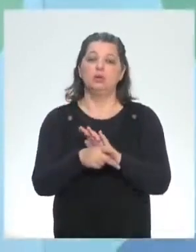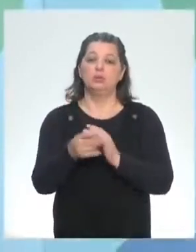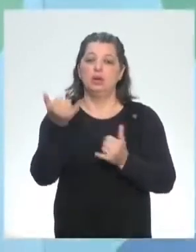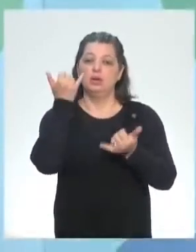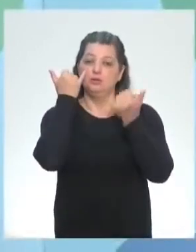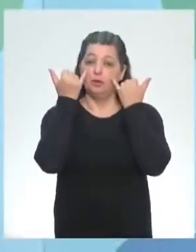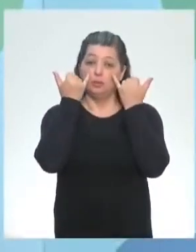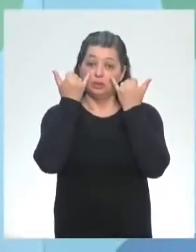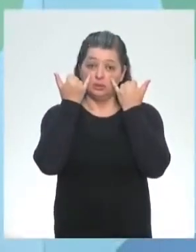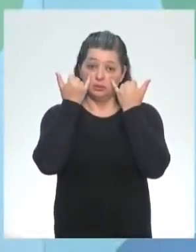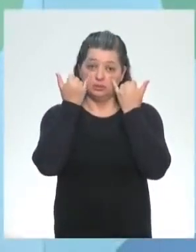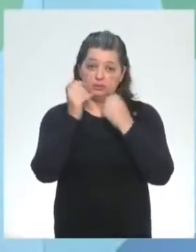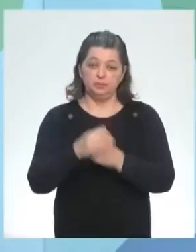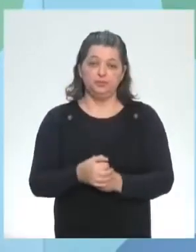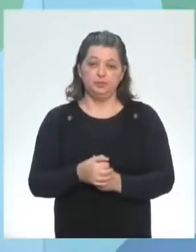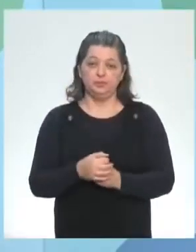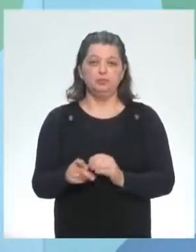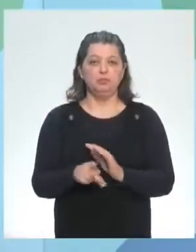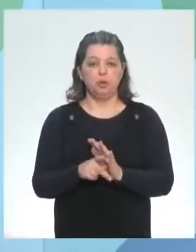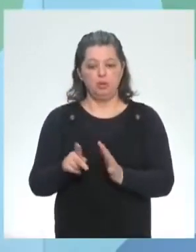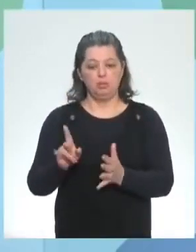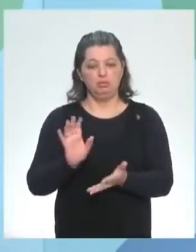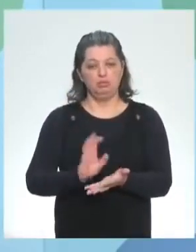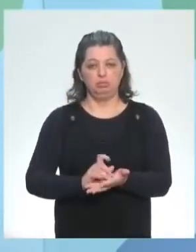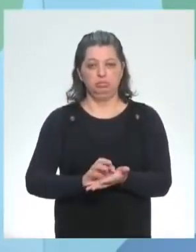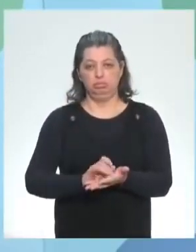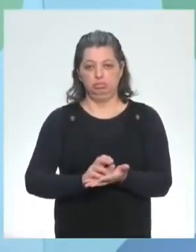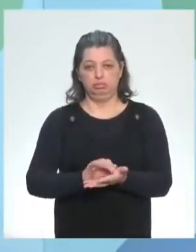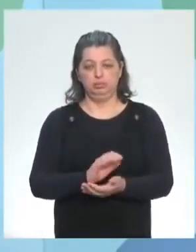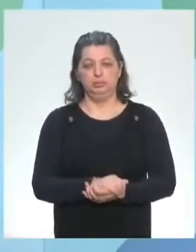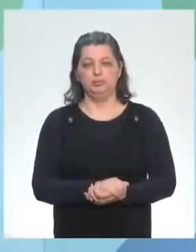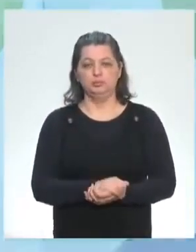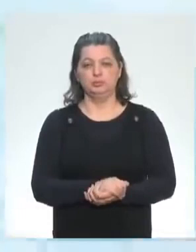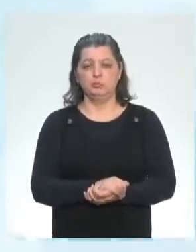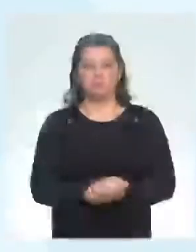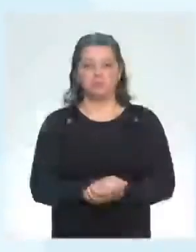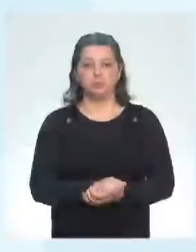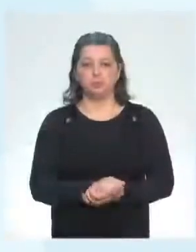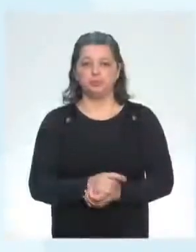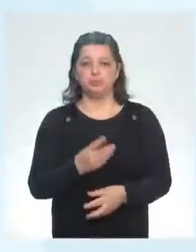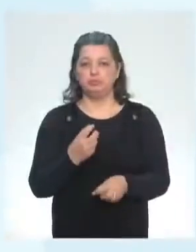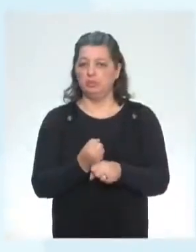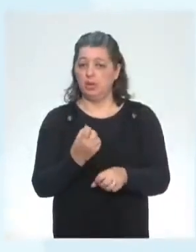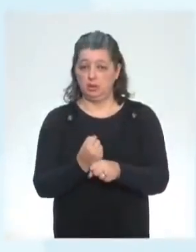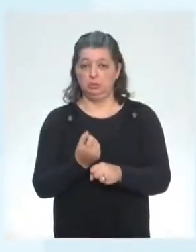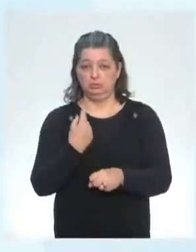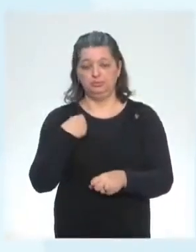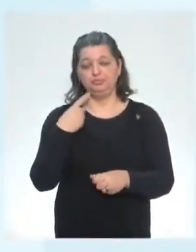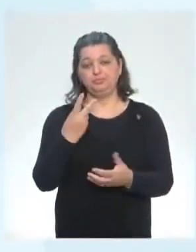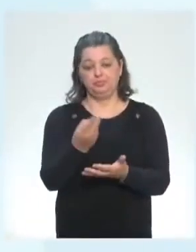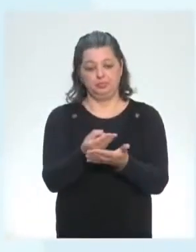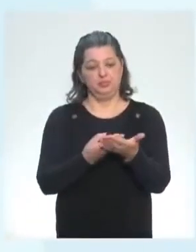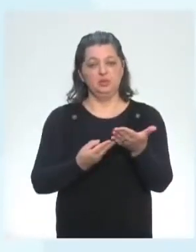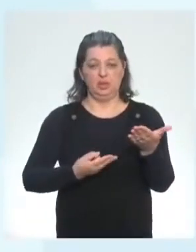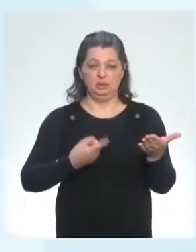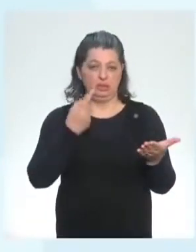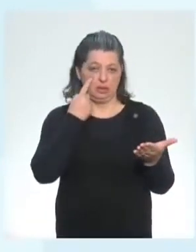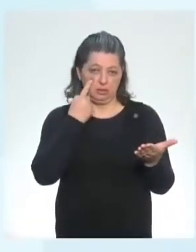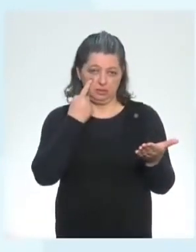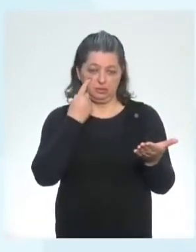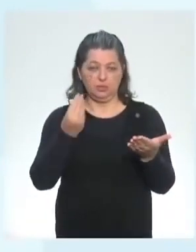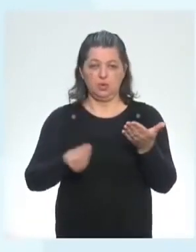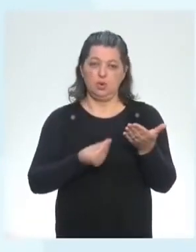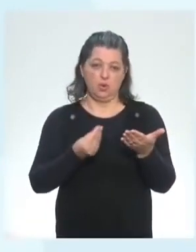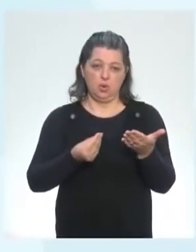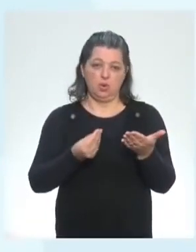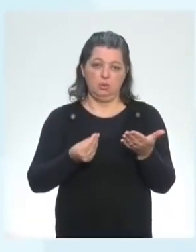dados eu faço o cálculo. Aqui eu tenho para vocês um desenho mostrando como que